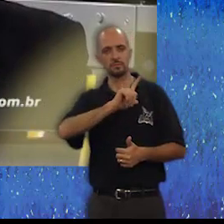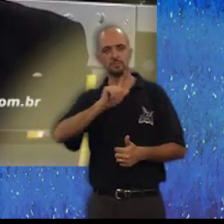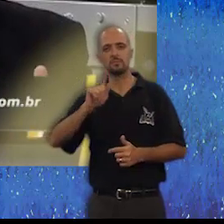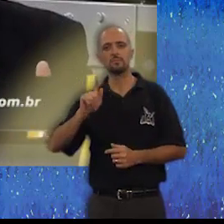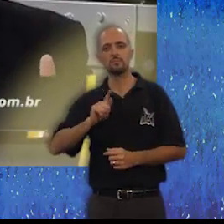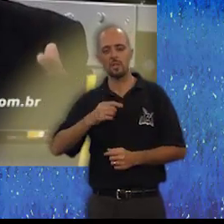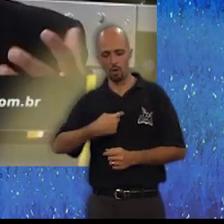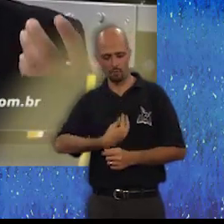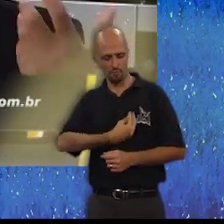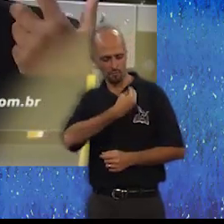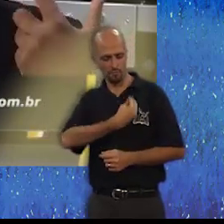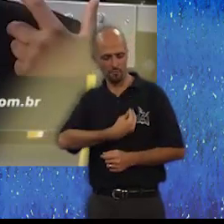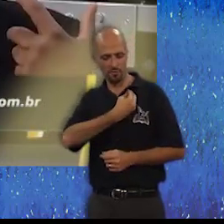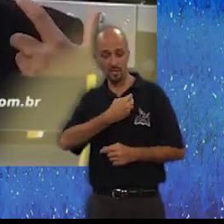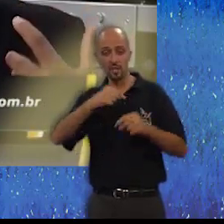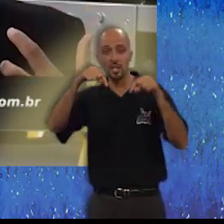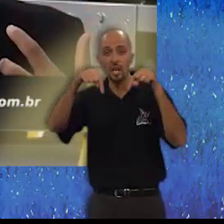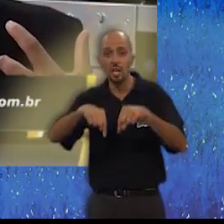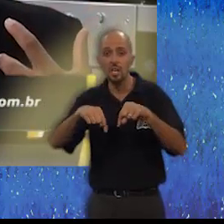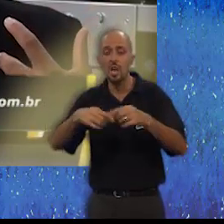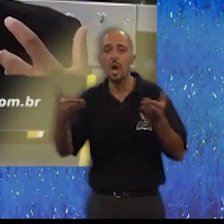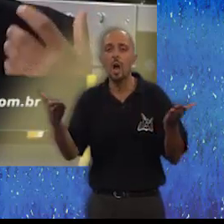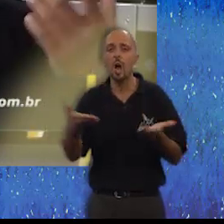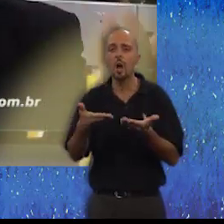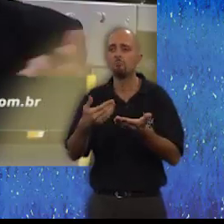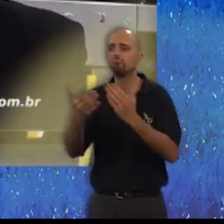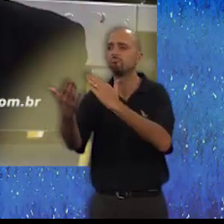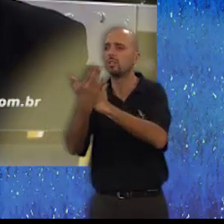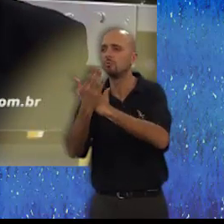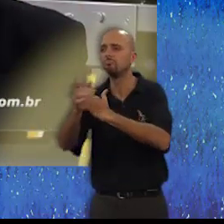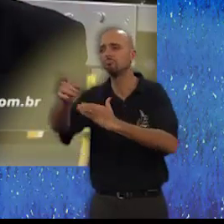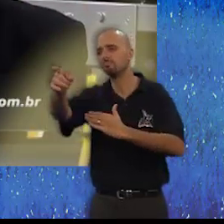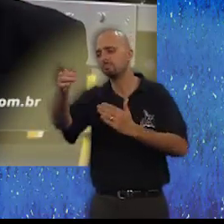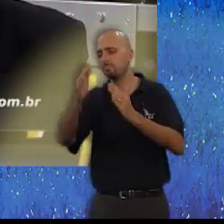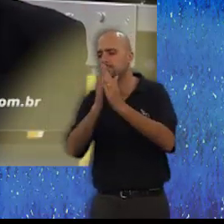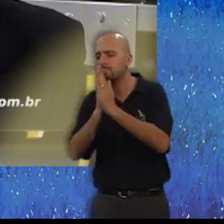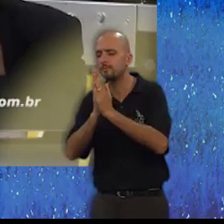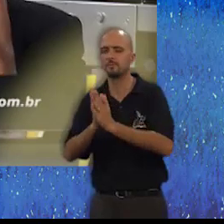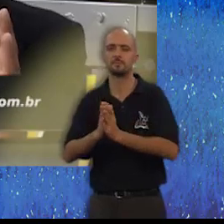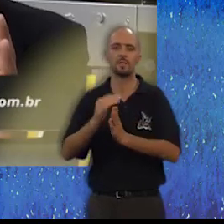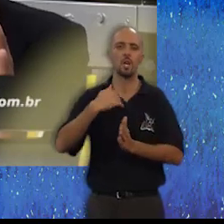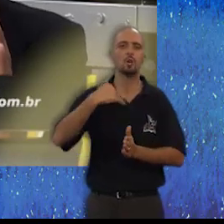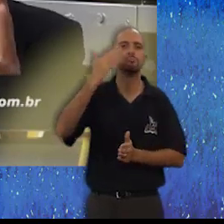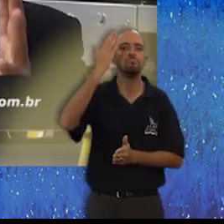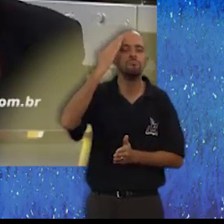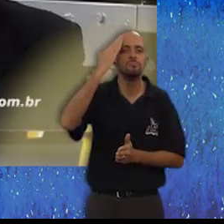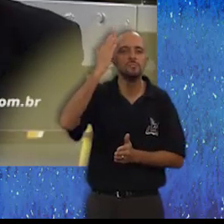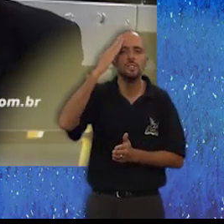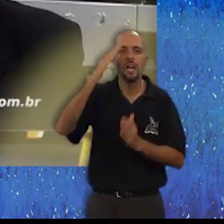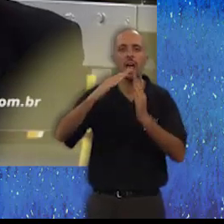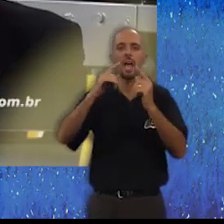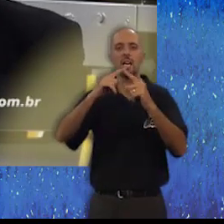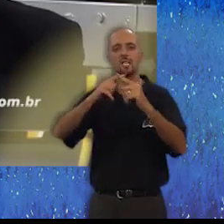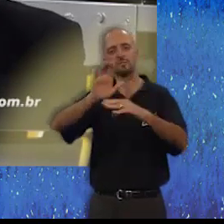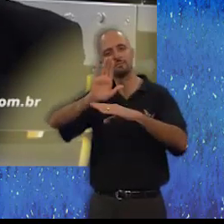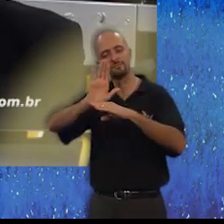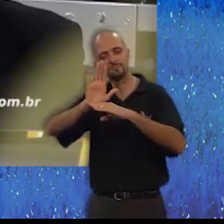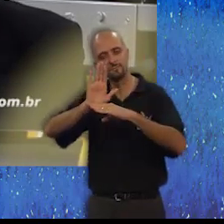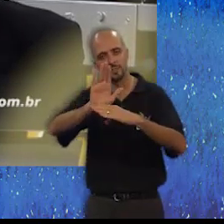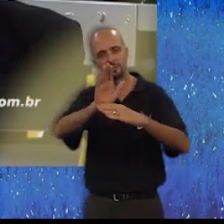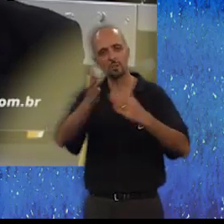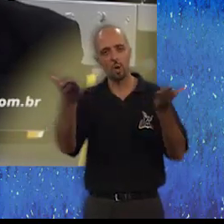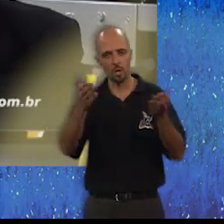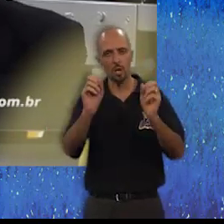aqui, eu quero nascer de novo e eu quero a ajuda de vocês. E eu tenho certeza que a igreja vai te receber de braços